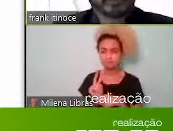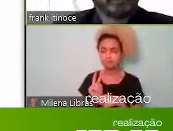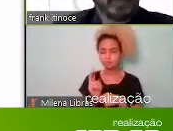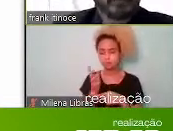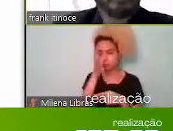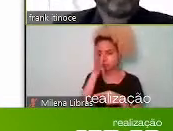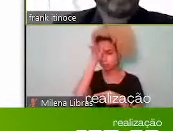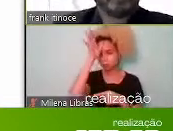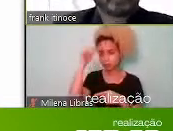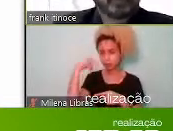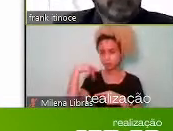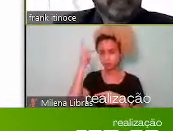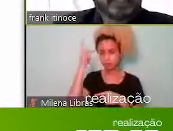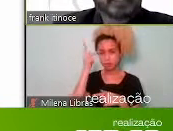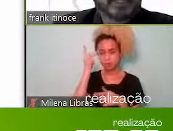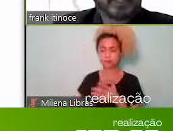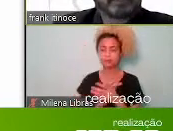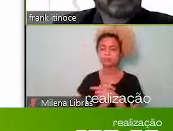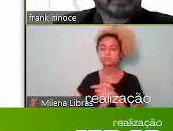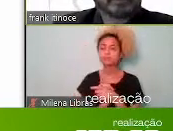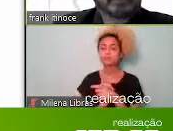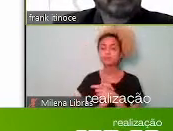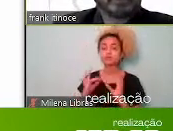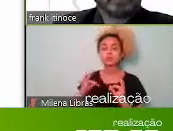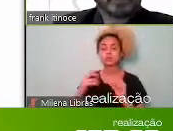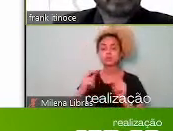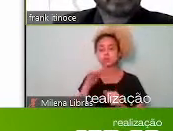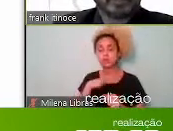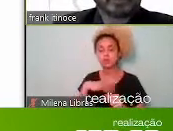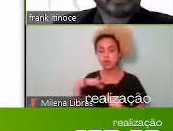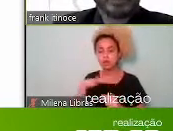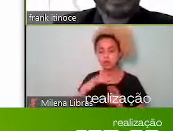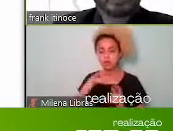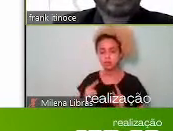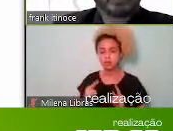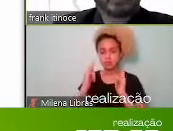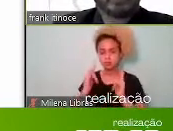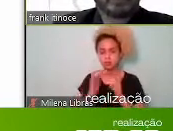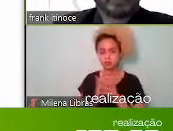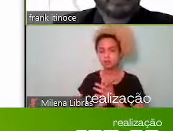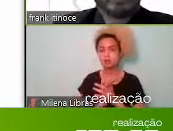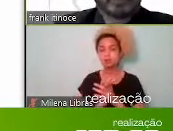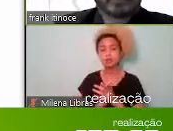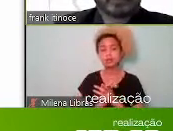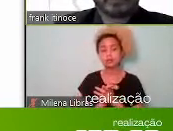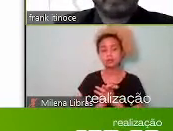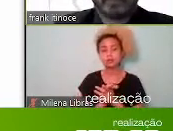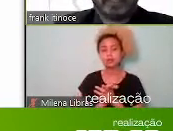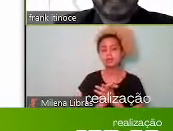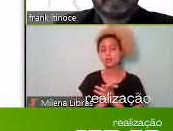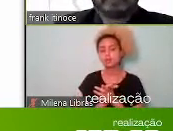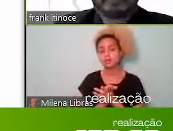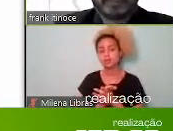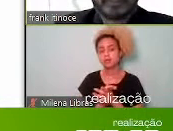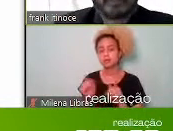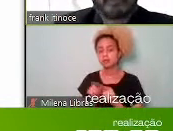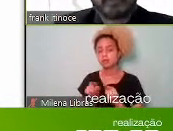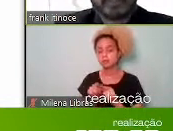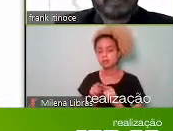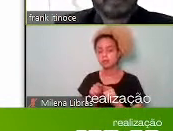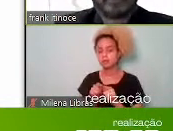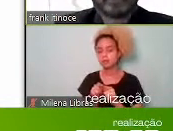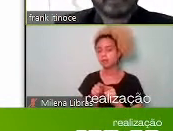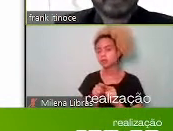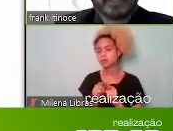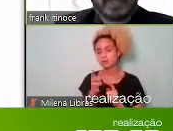Bombeiros de São Paulo. Todas as áreas e edificações, exceto edificações unifamiliares. Então, o